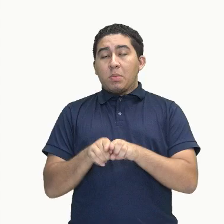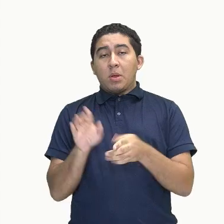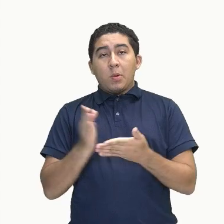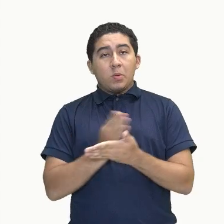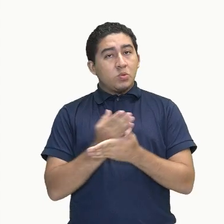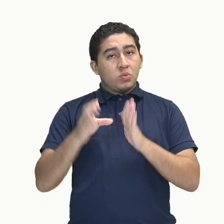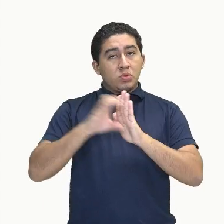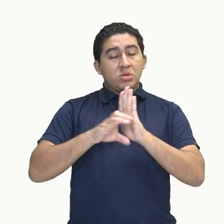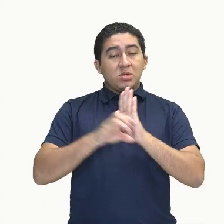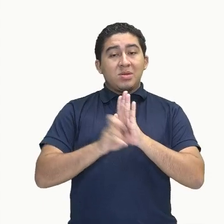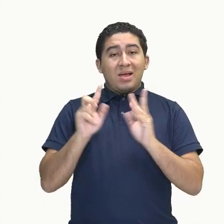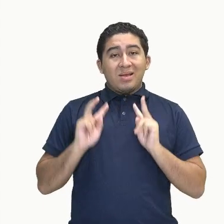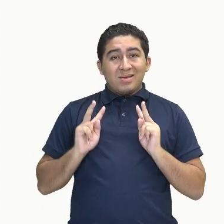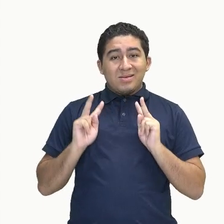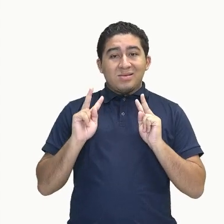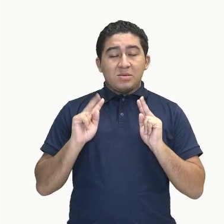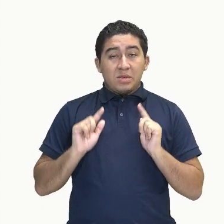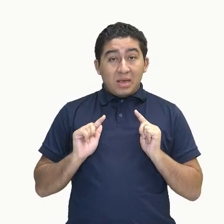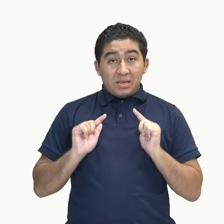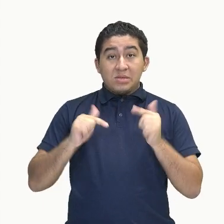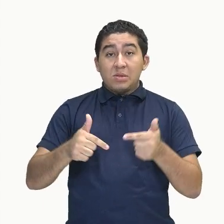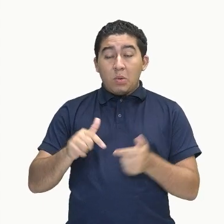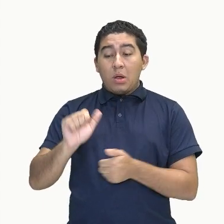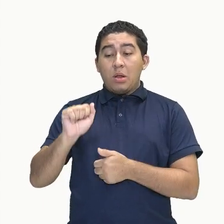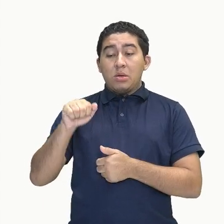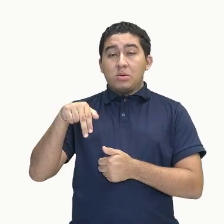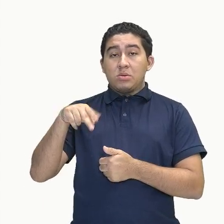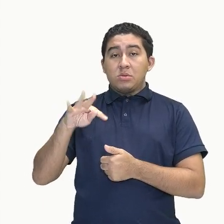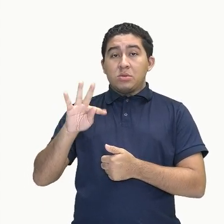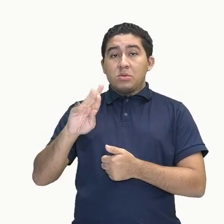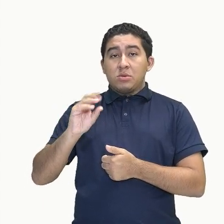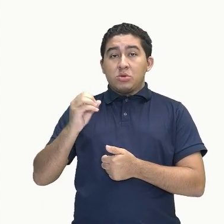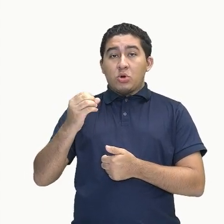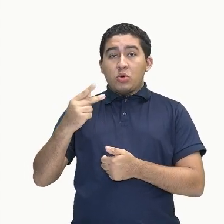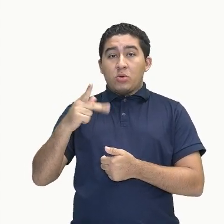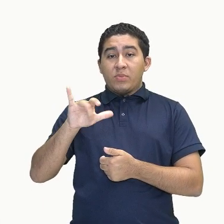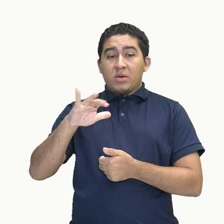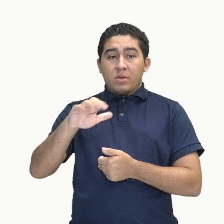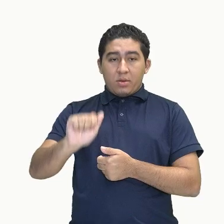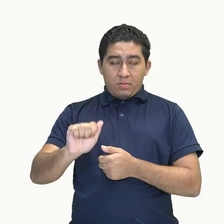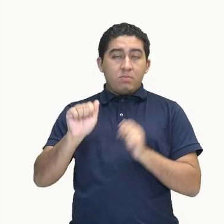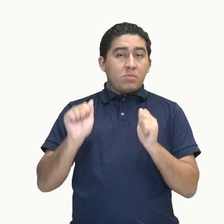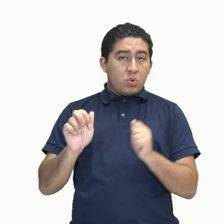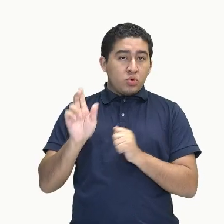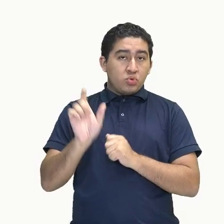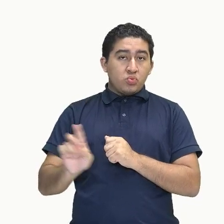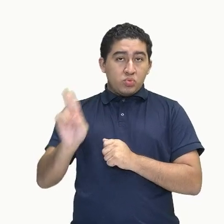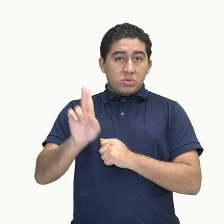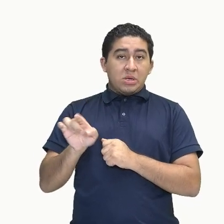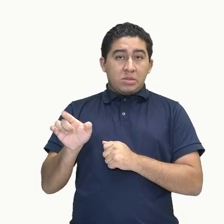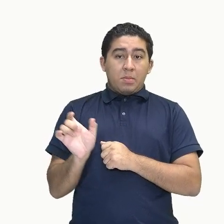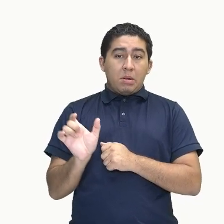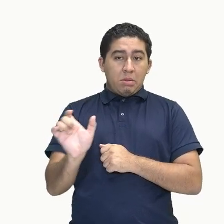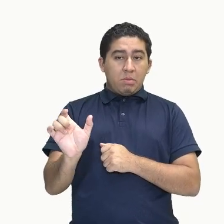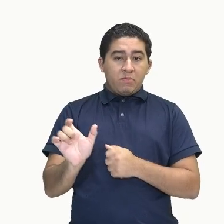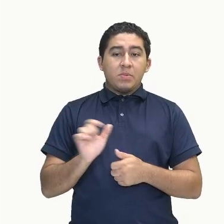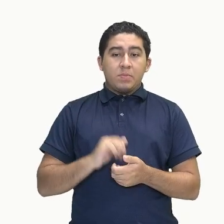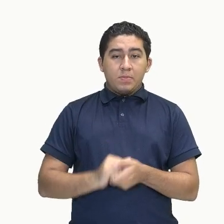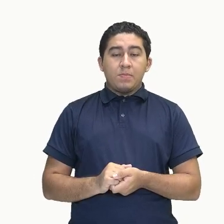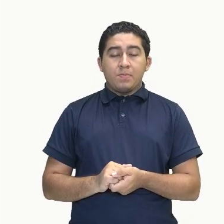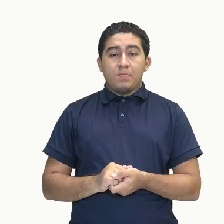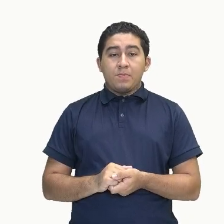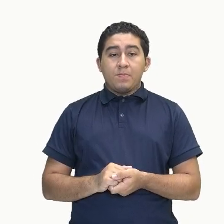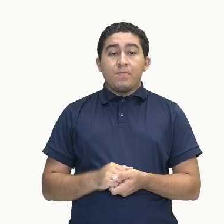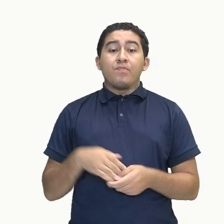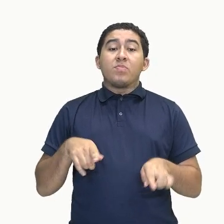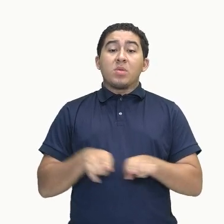conceitos, ação antrópica. E aí vocês já sabem que é a ação do homem. E também vai ser formado por